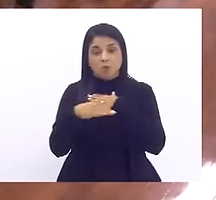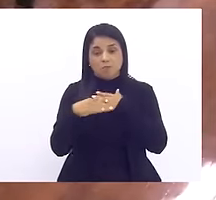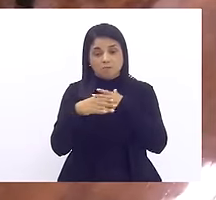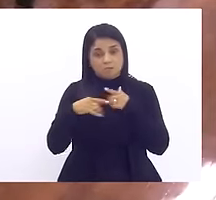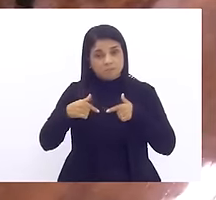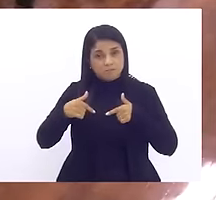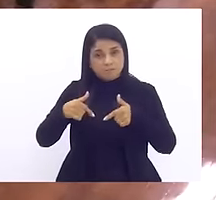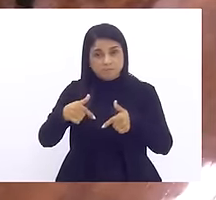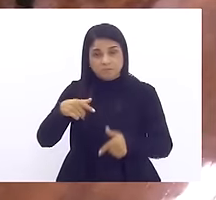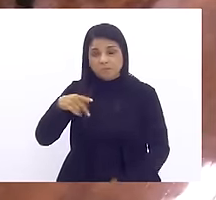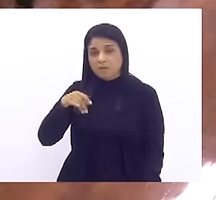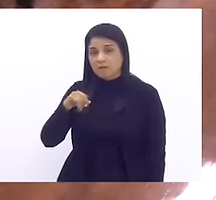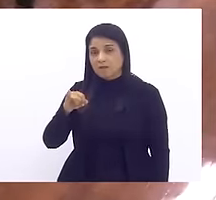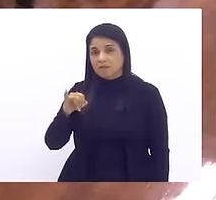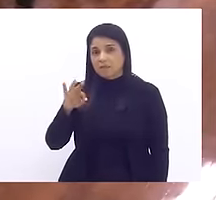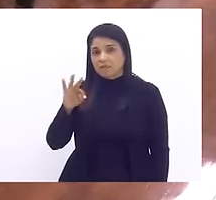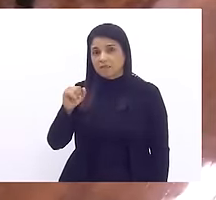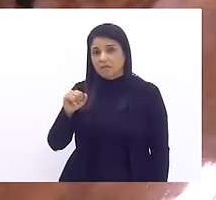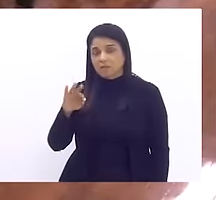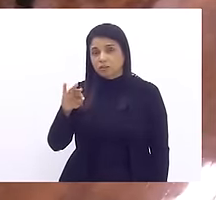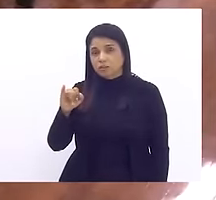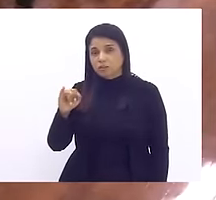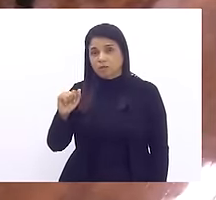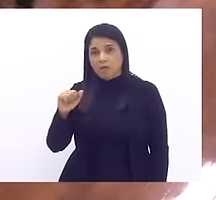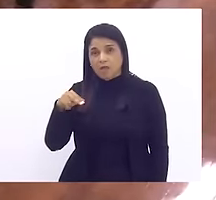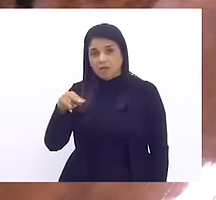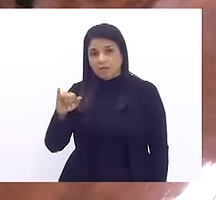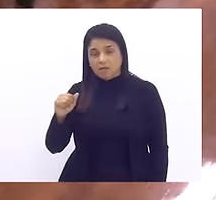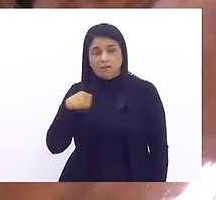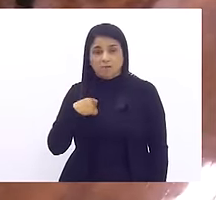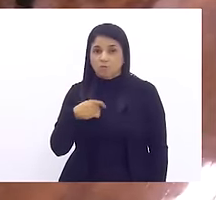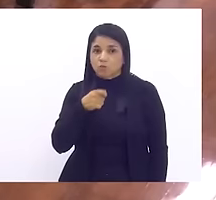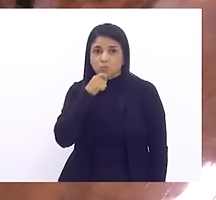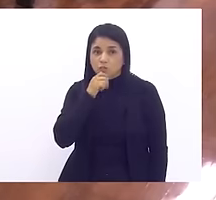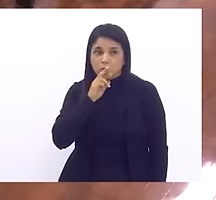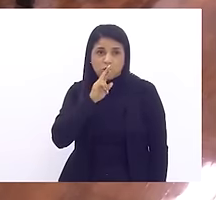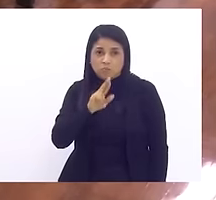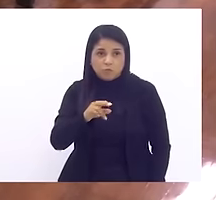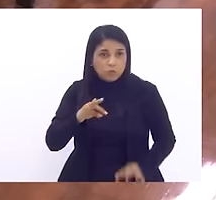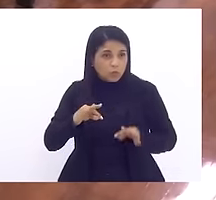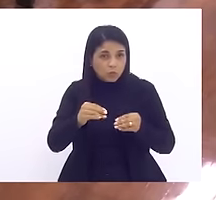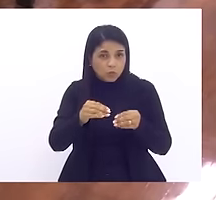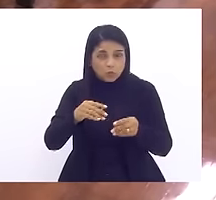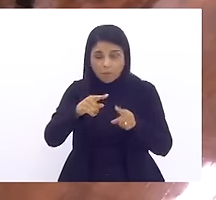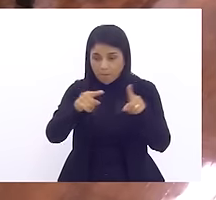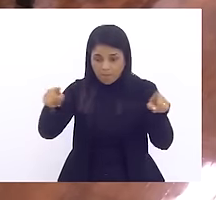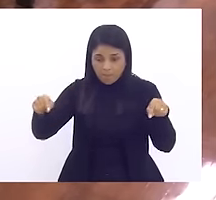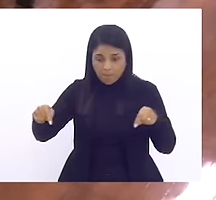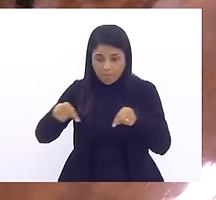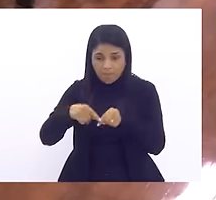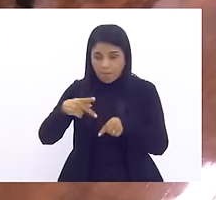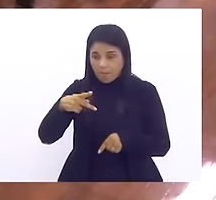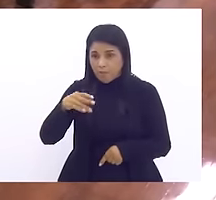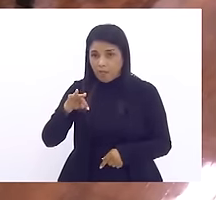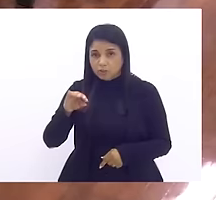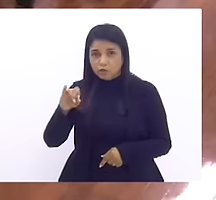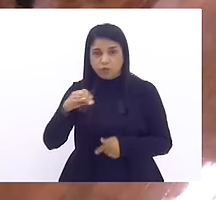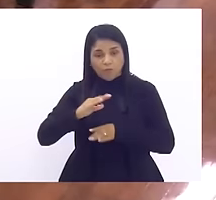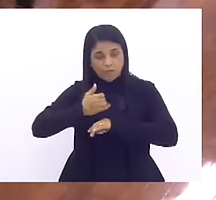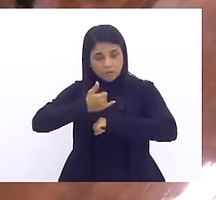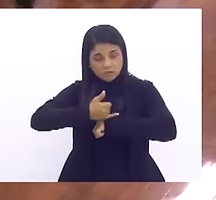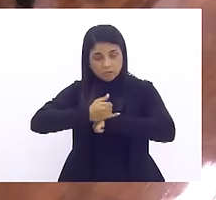Pátio em Valente não mas nós não temos Pátio licitado fora da capital